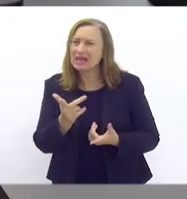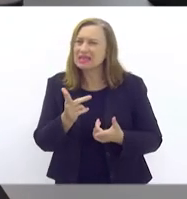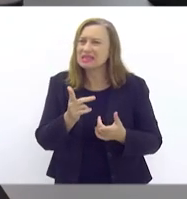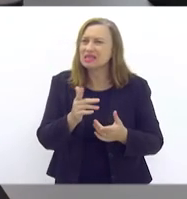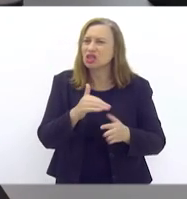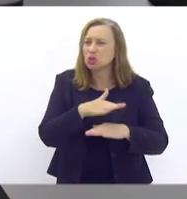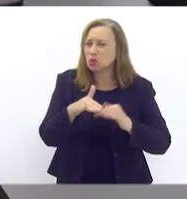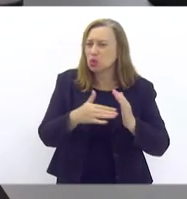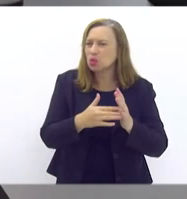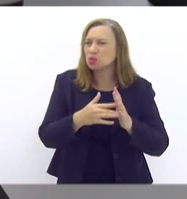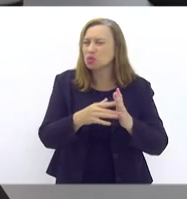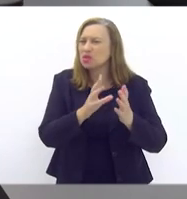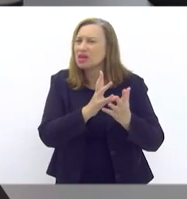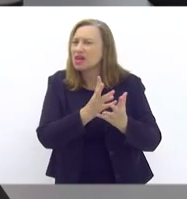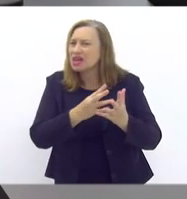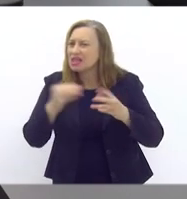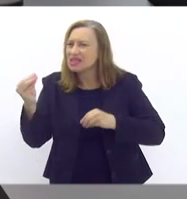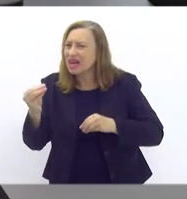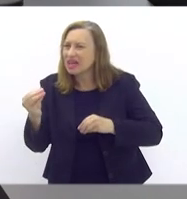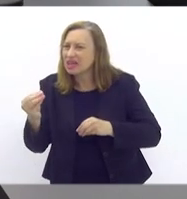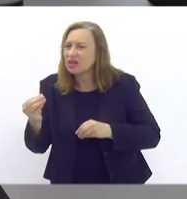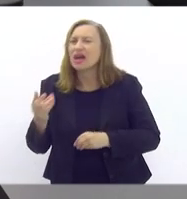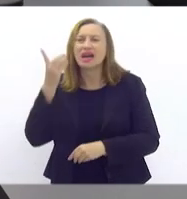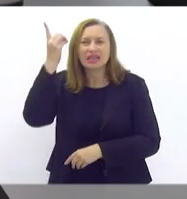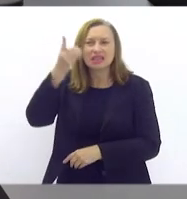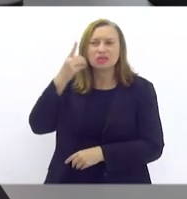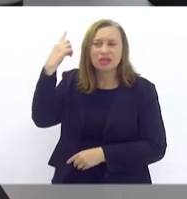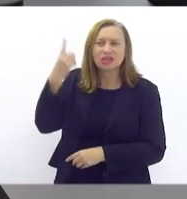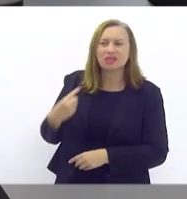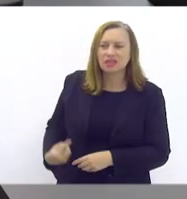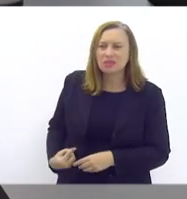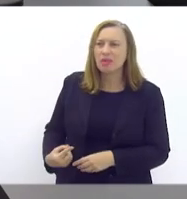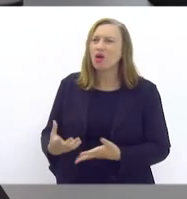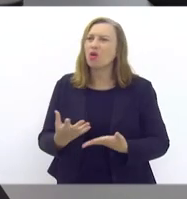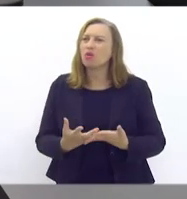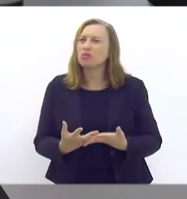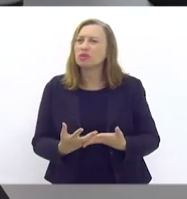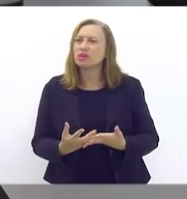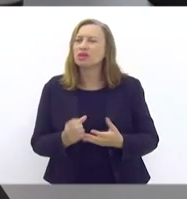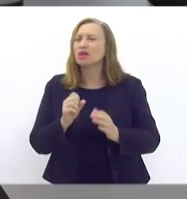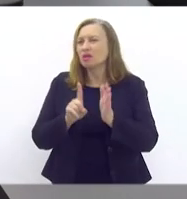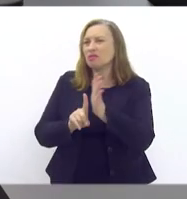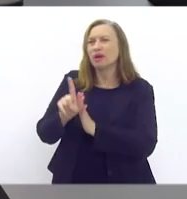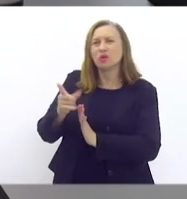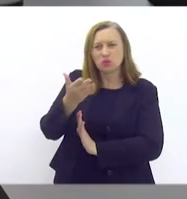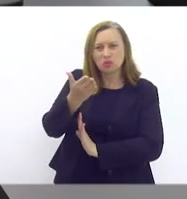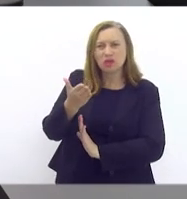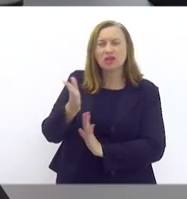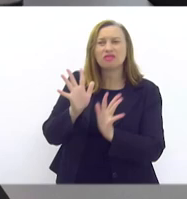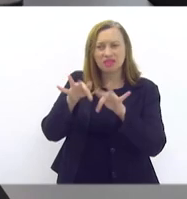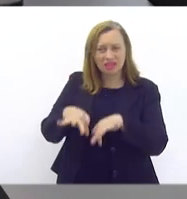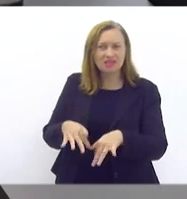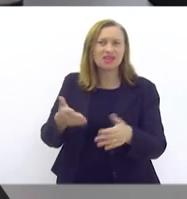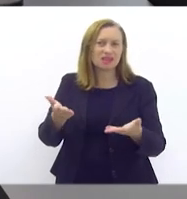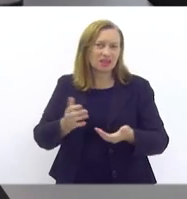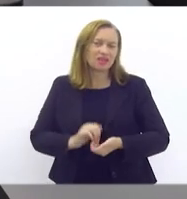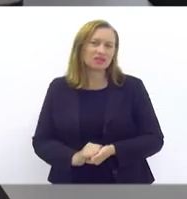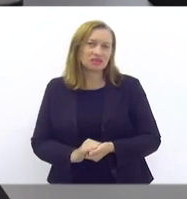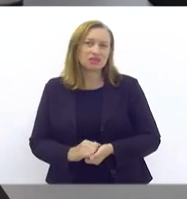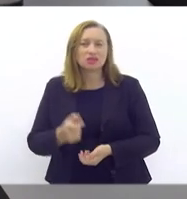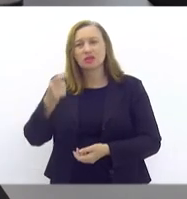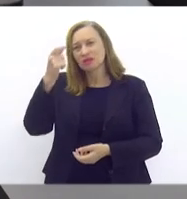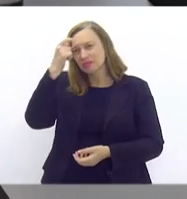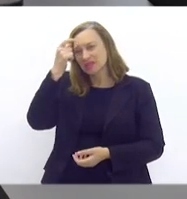mundo pergunto a deputada Dani balb que aí faça sua pergunta para ele concluir a linha de